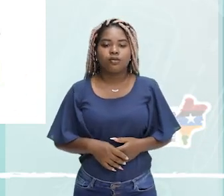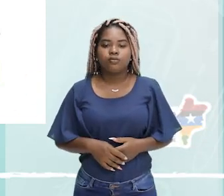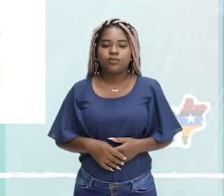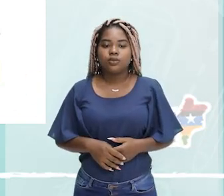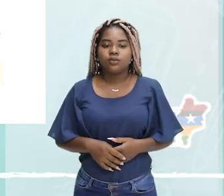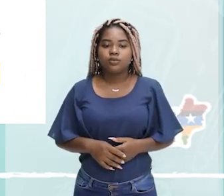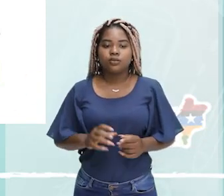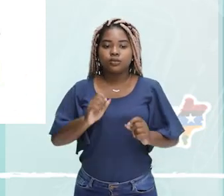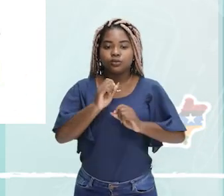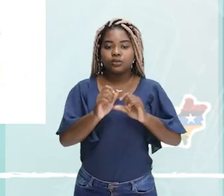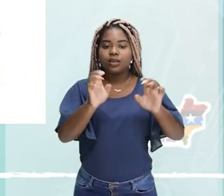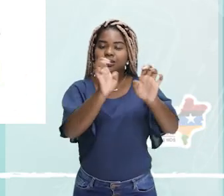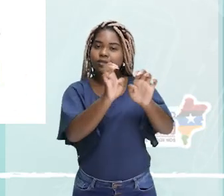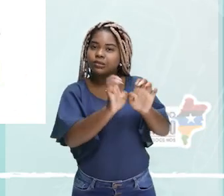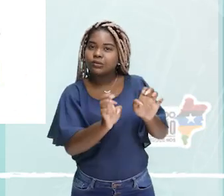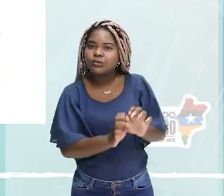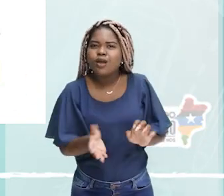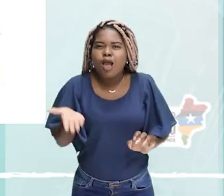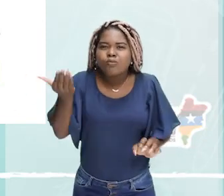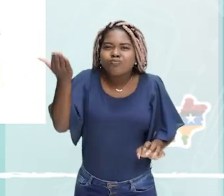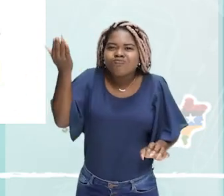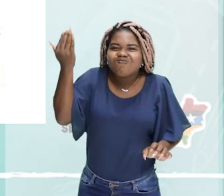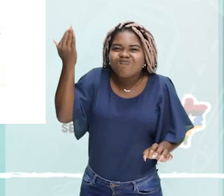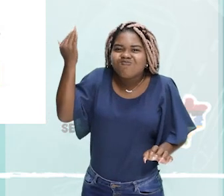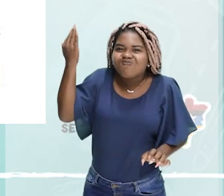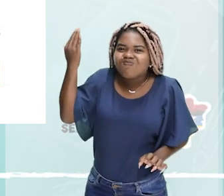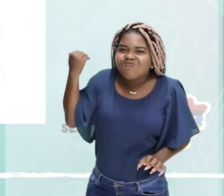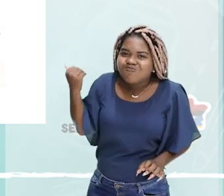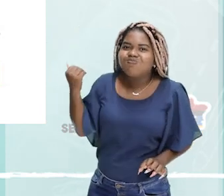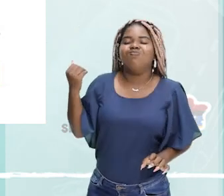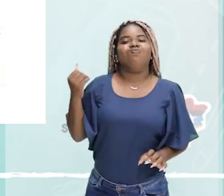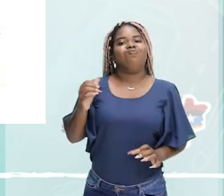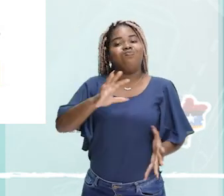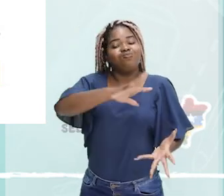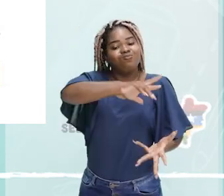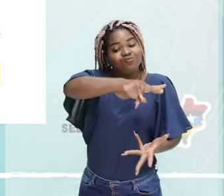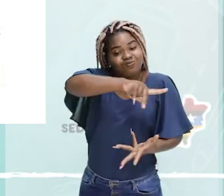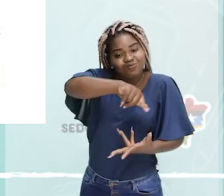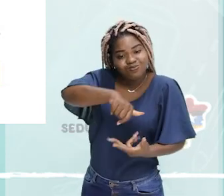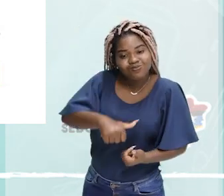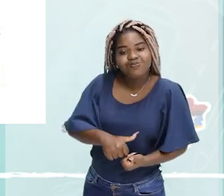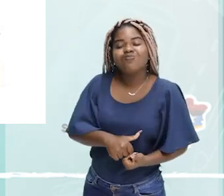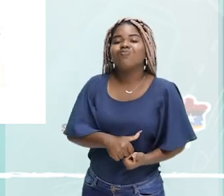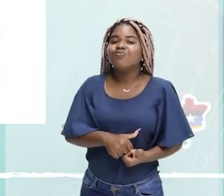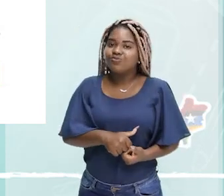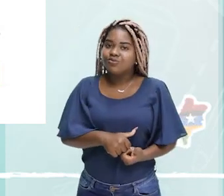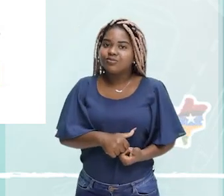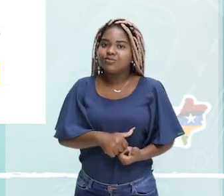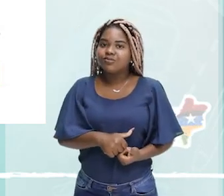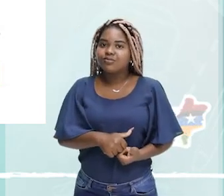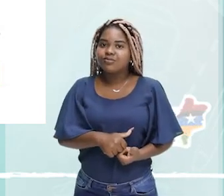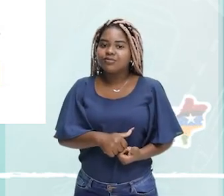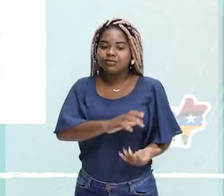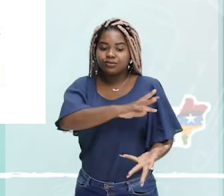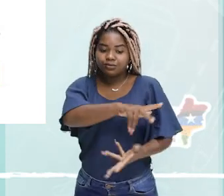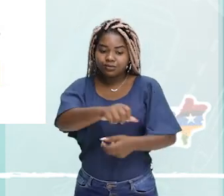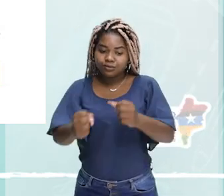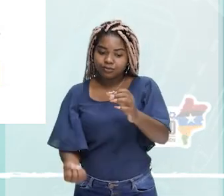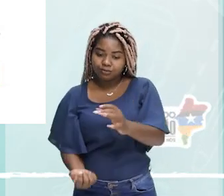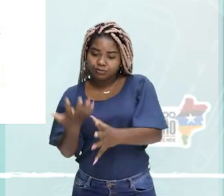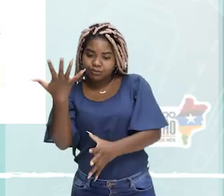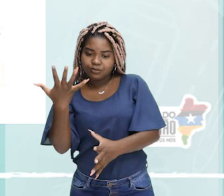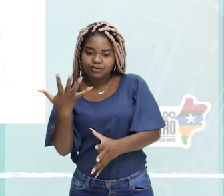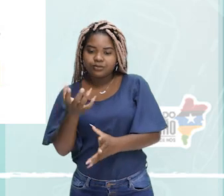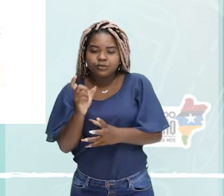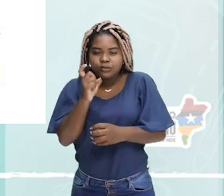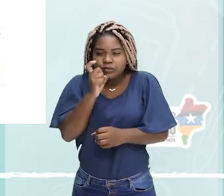antigo são as estruturas mais antigas, tá? Quando o nosso planeta, ele ali tem o seu período de formação e resfriamento, quando